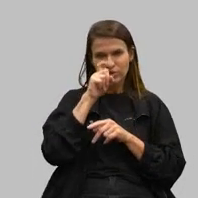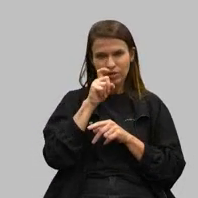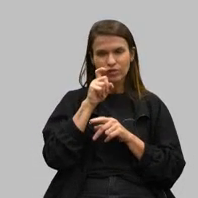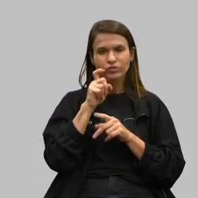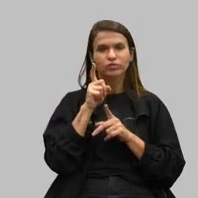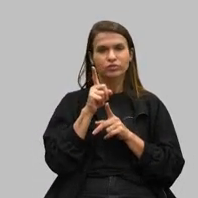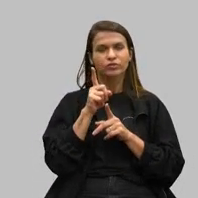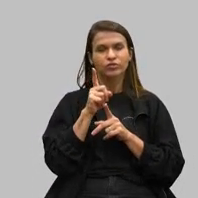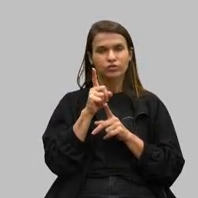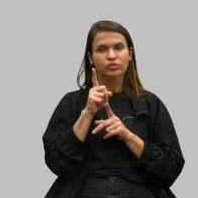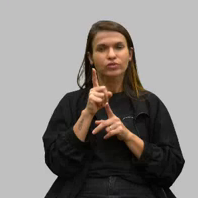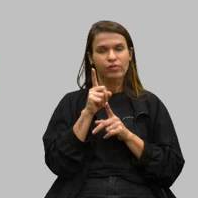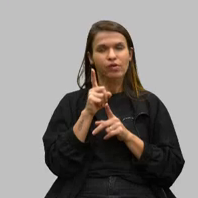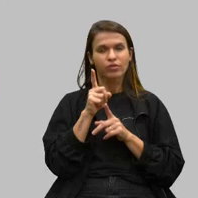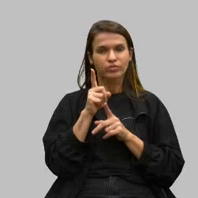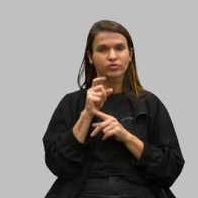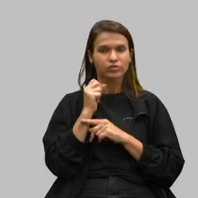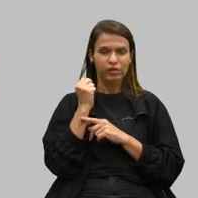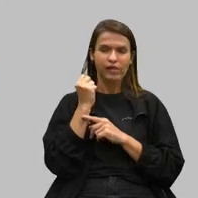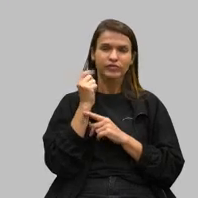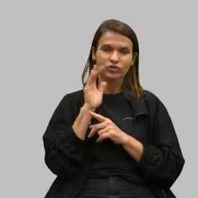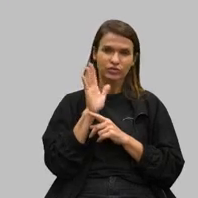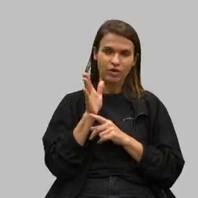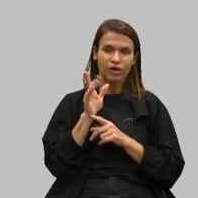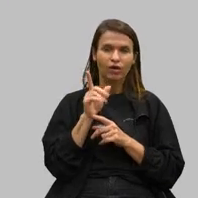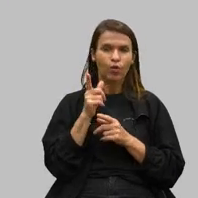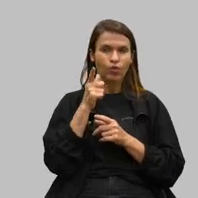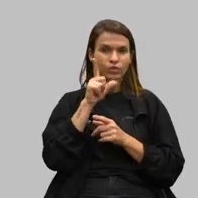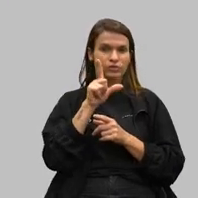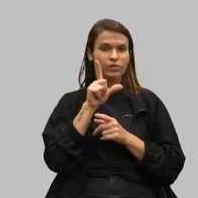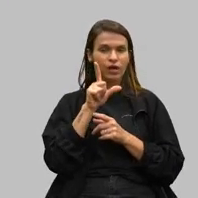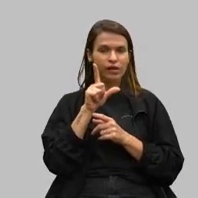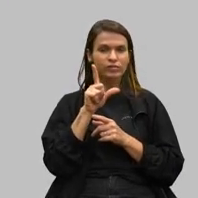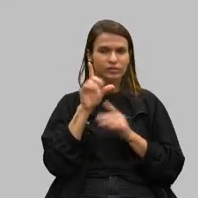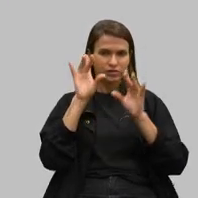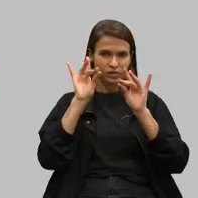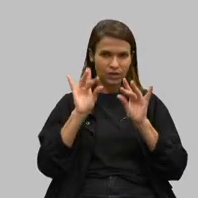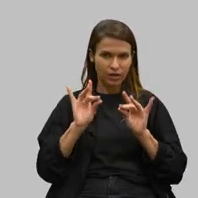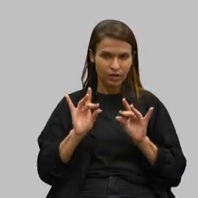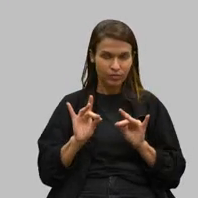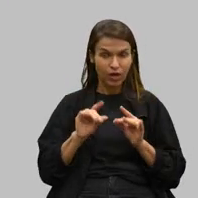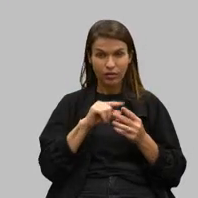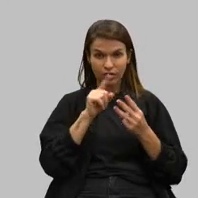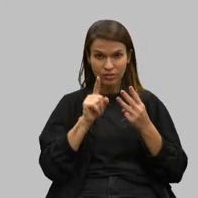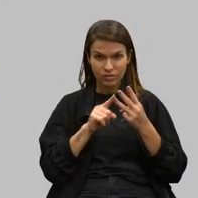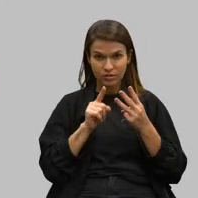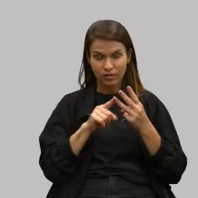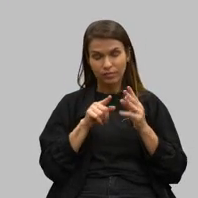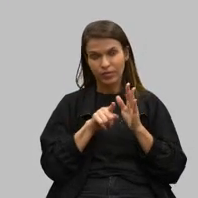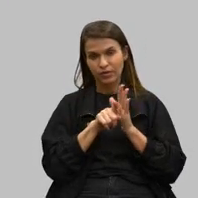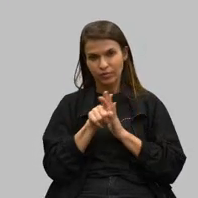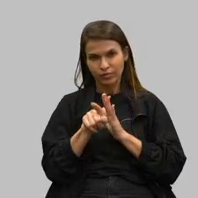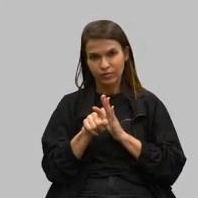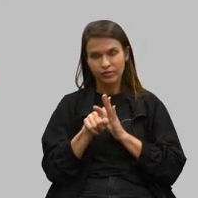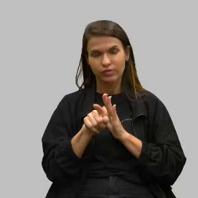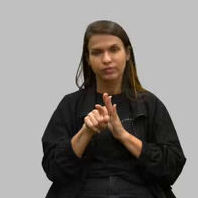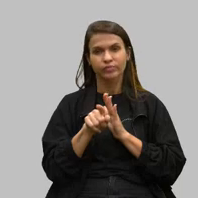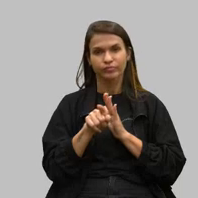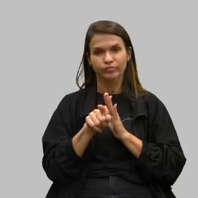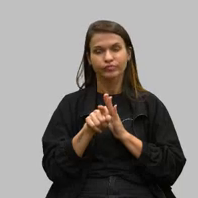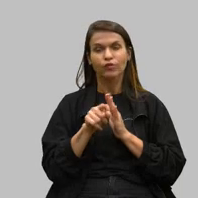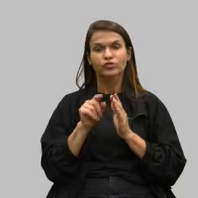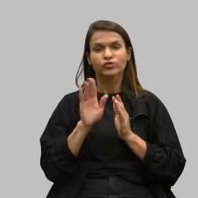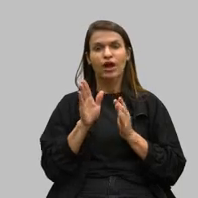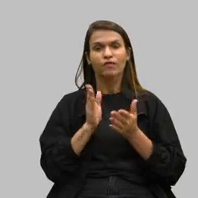estão aqui. Se a gente consegue fazer esse desenho. A terceira pergunta, Fábio, foi